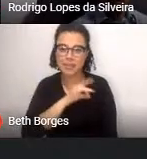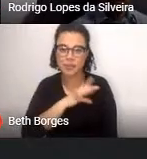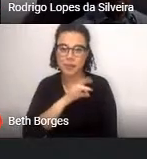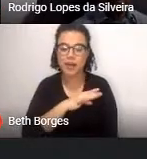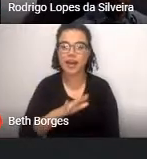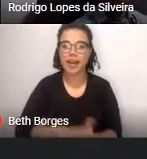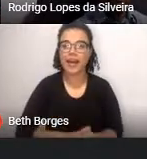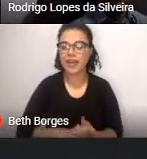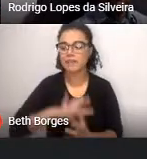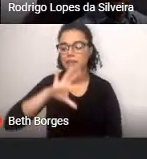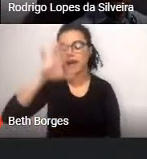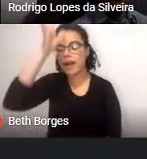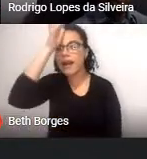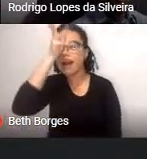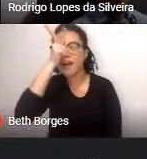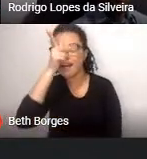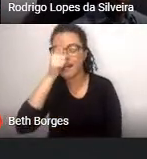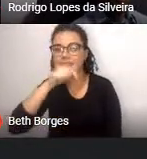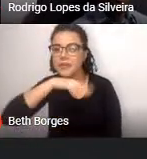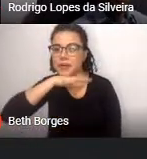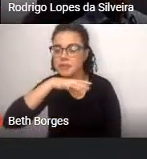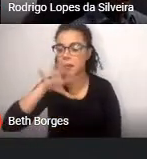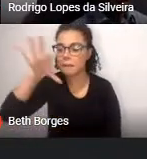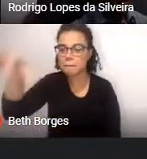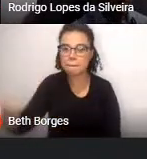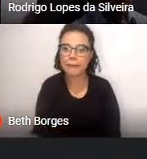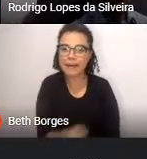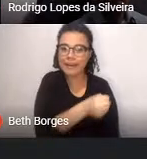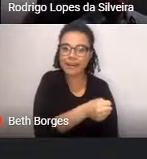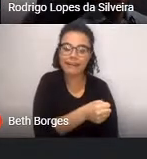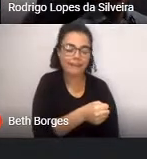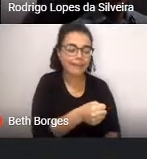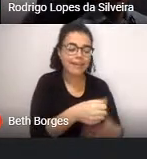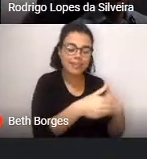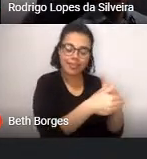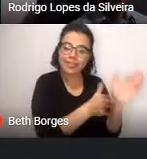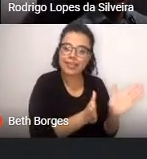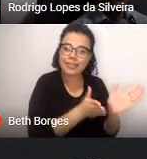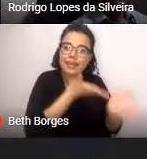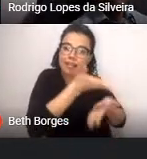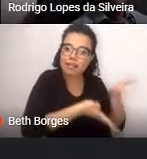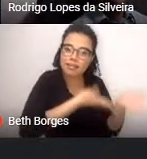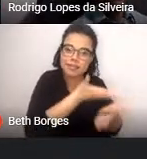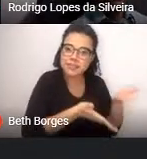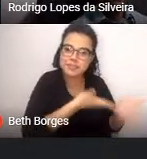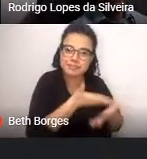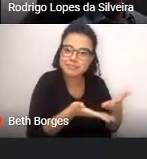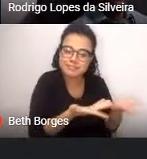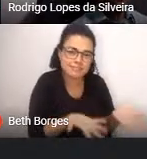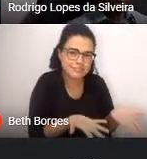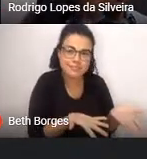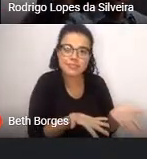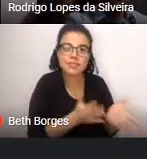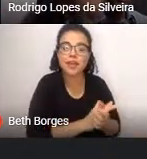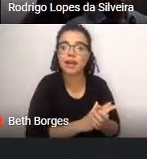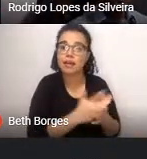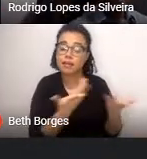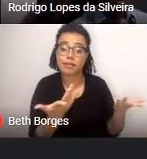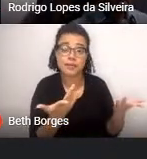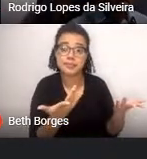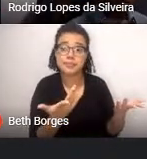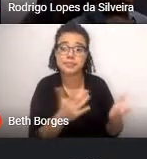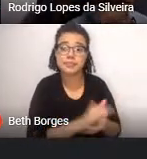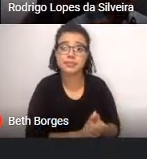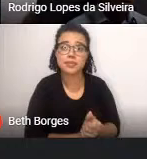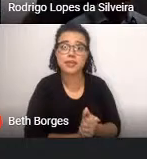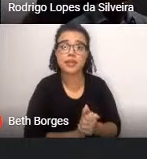É muito complicado eu botar uma galinha dentro do consultório. Medo de cobra. É muito complicado eu botar dentro de um cobra. Vamos dizer que uma pessoa que trabalha lá no São Botânico vai